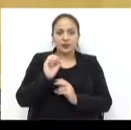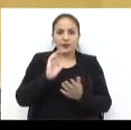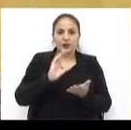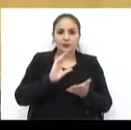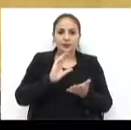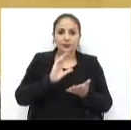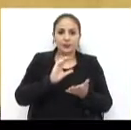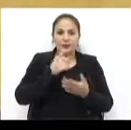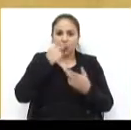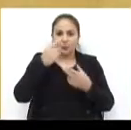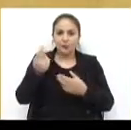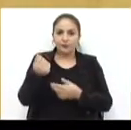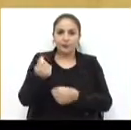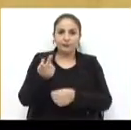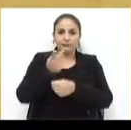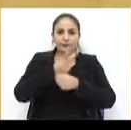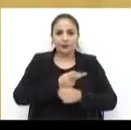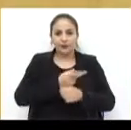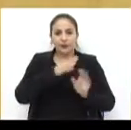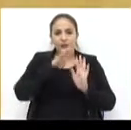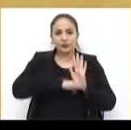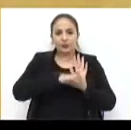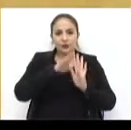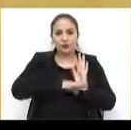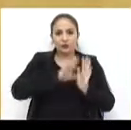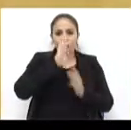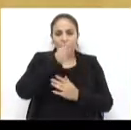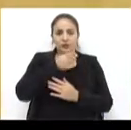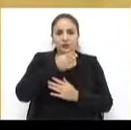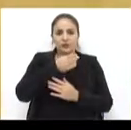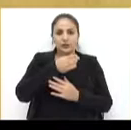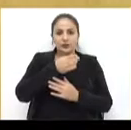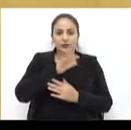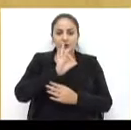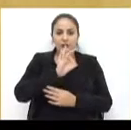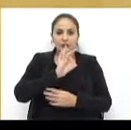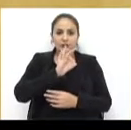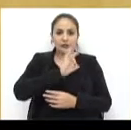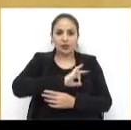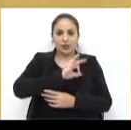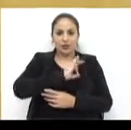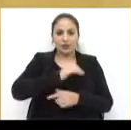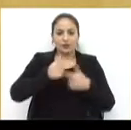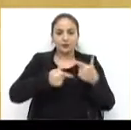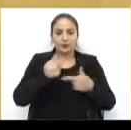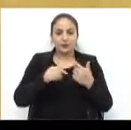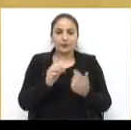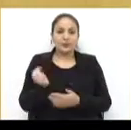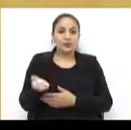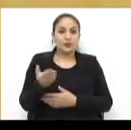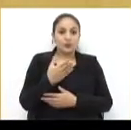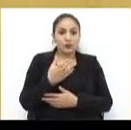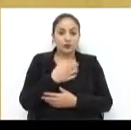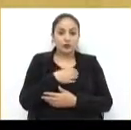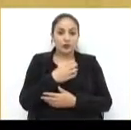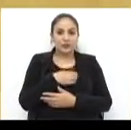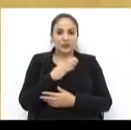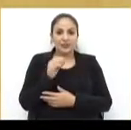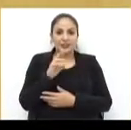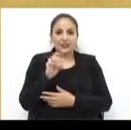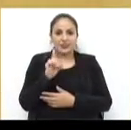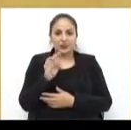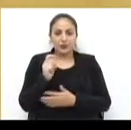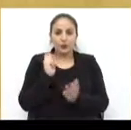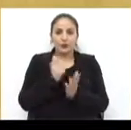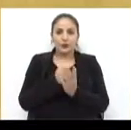empréstimos consignados com parcelas descontadas diretamente na folha de pagamento dos trabalhadores. A nova modalidade de crédito